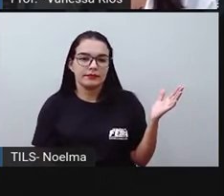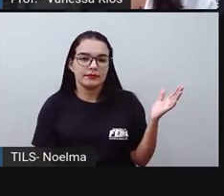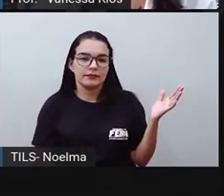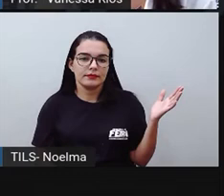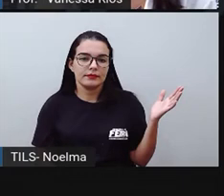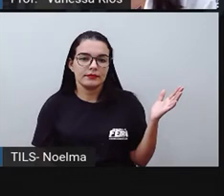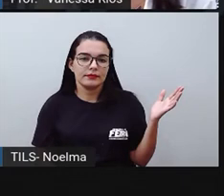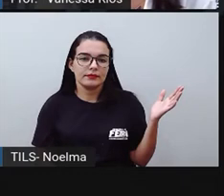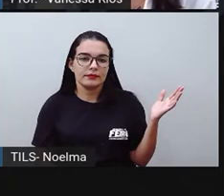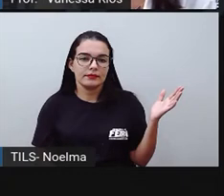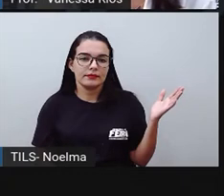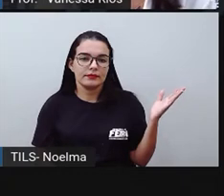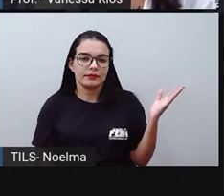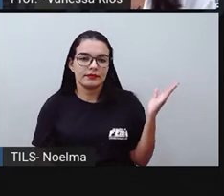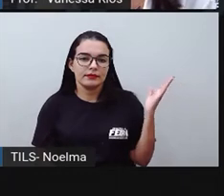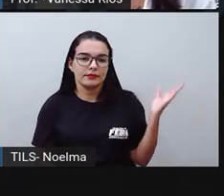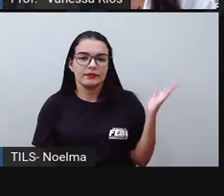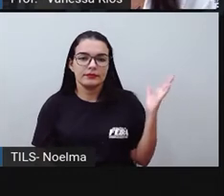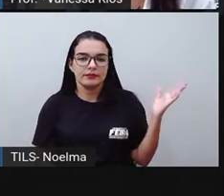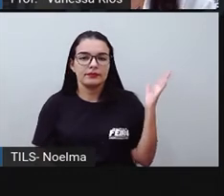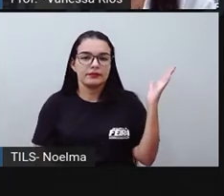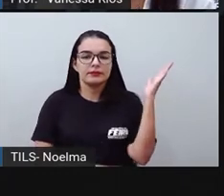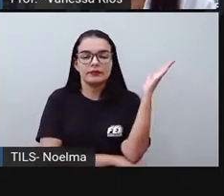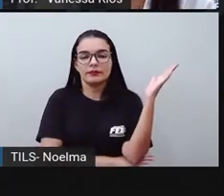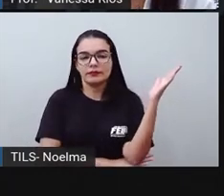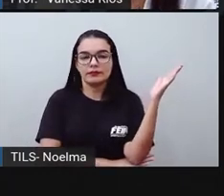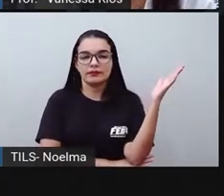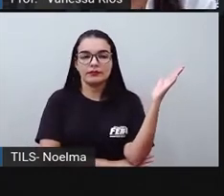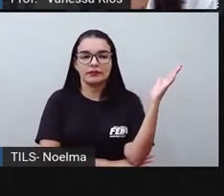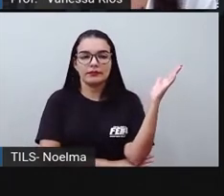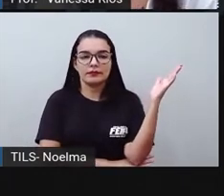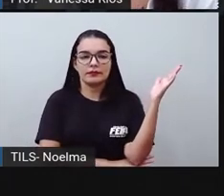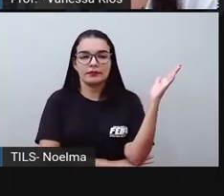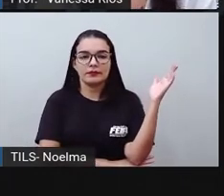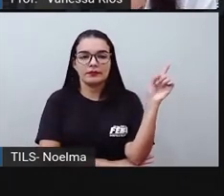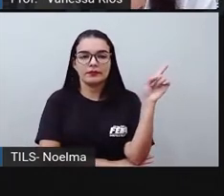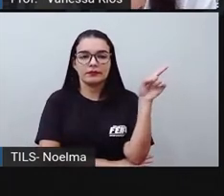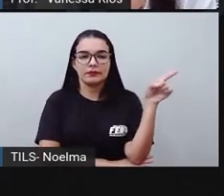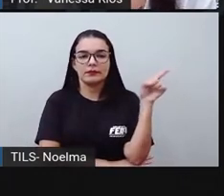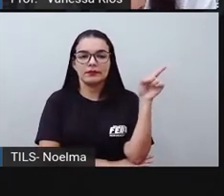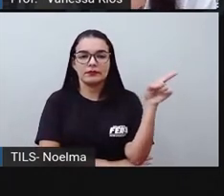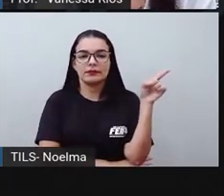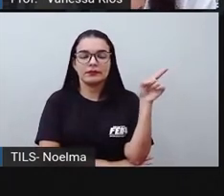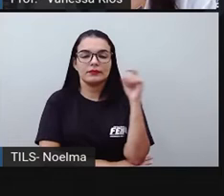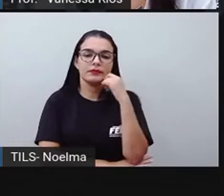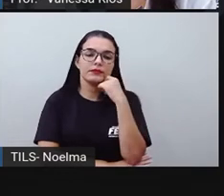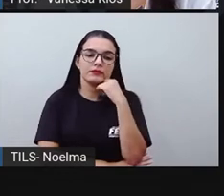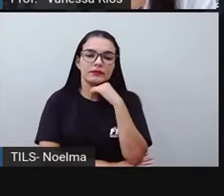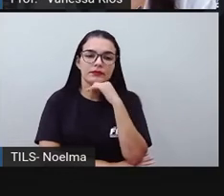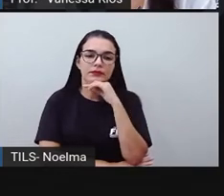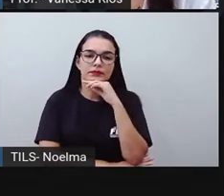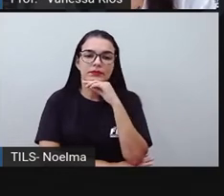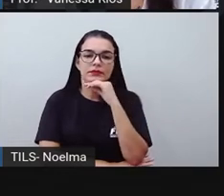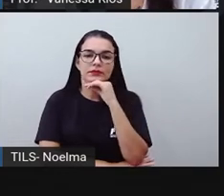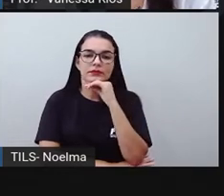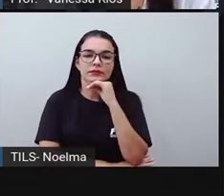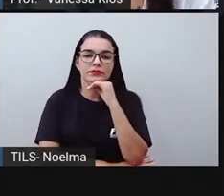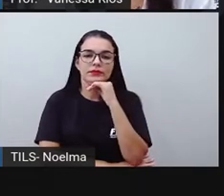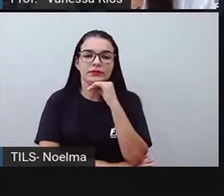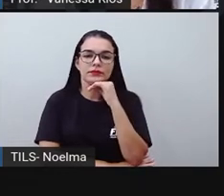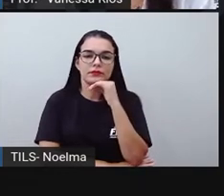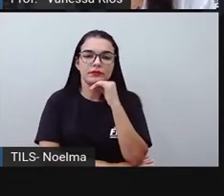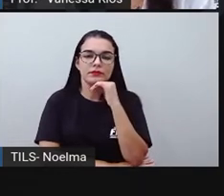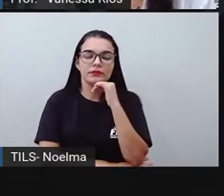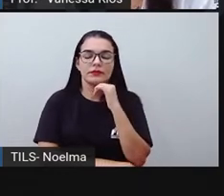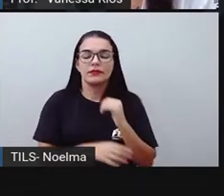vezes 3, 18, colocamos o 8, subiu o número 1. E agora a gente vai multiplicar a parte da dezena. Lembra que a Pró falou que esse